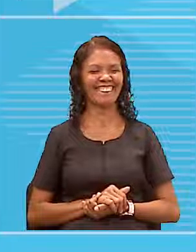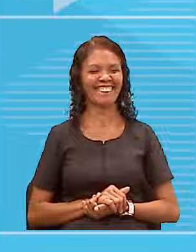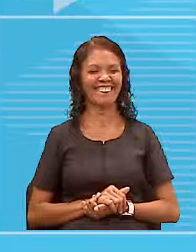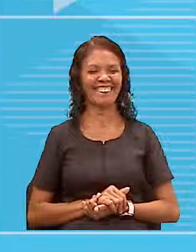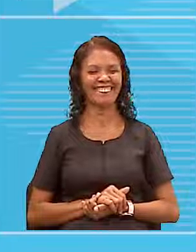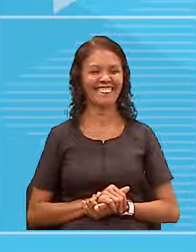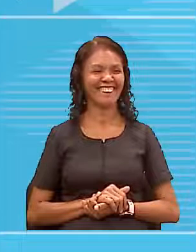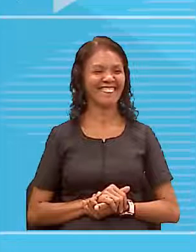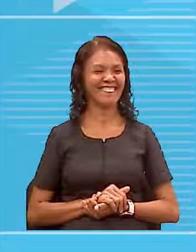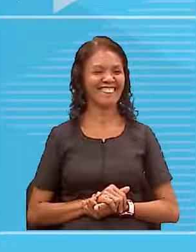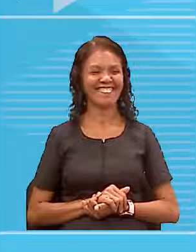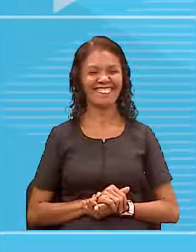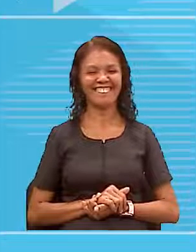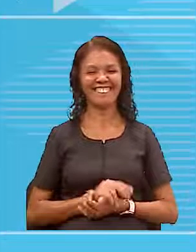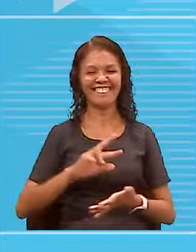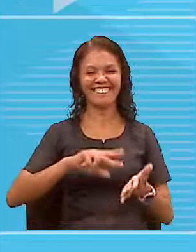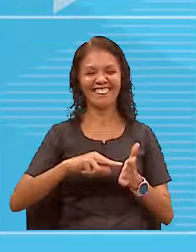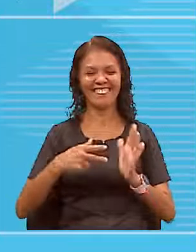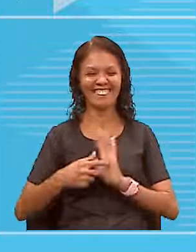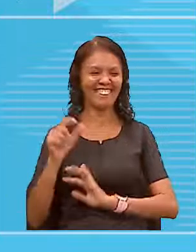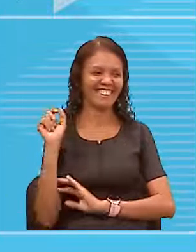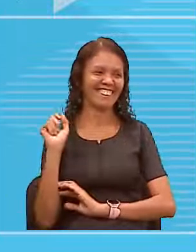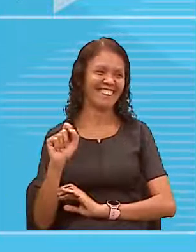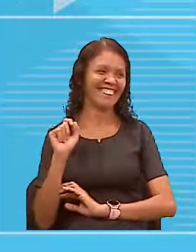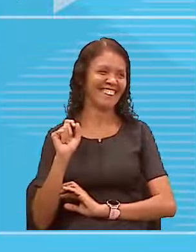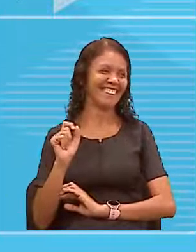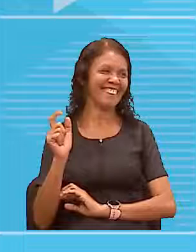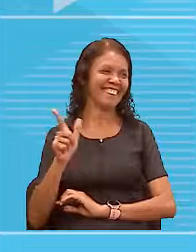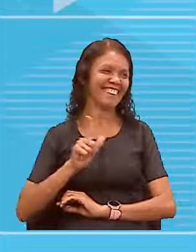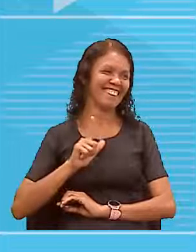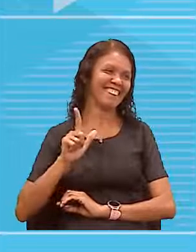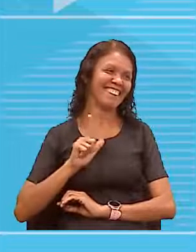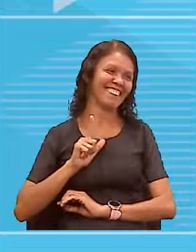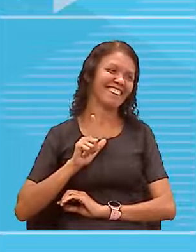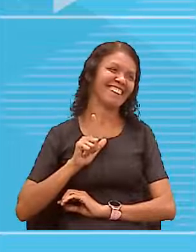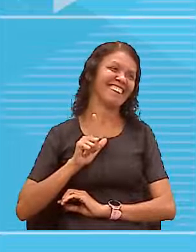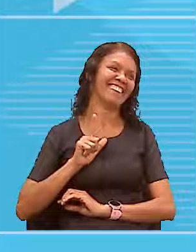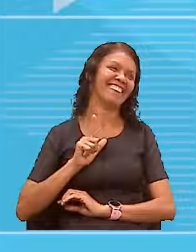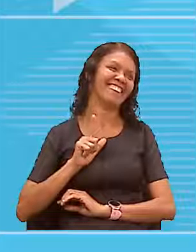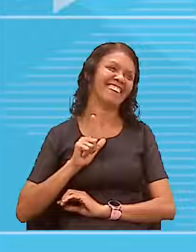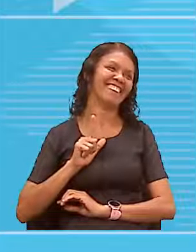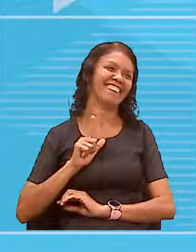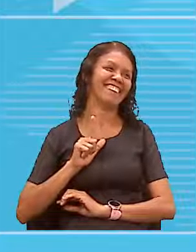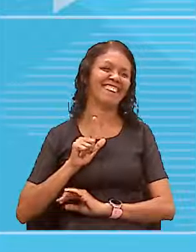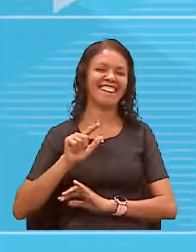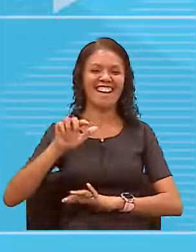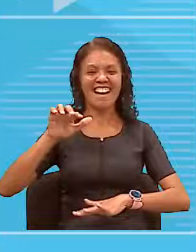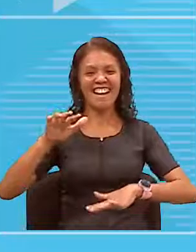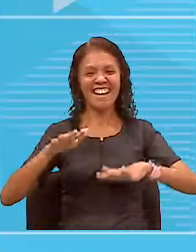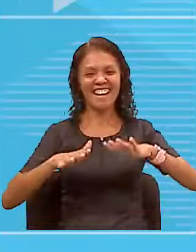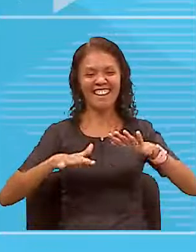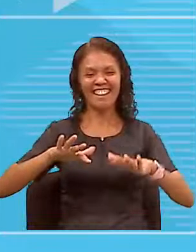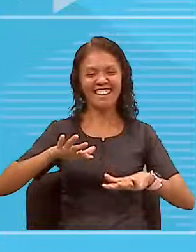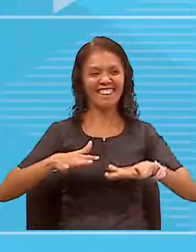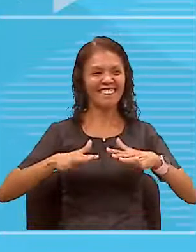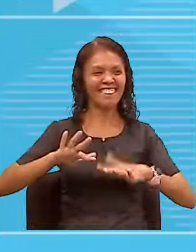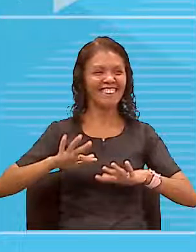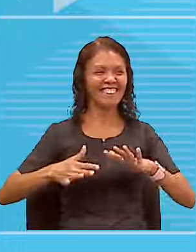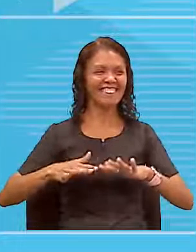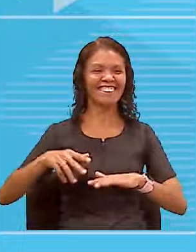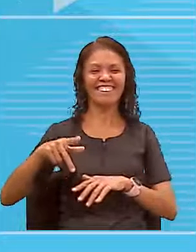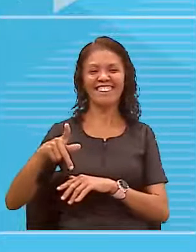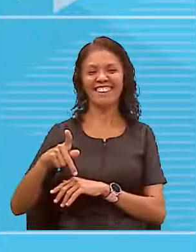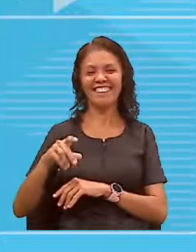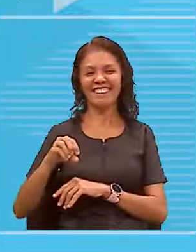Em tabela. Aí o que que significa? Nós temos a média de aritmética ponderada. A gente vai utilizar agora um